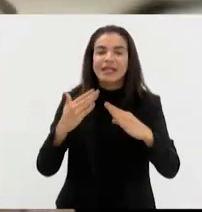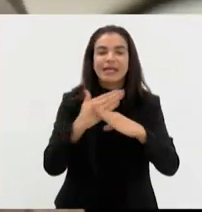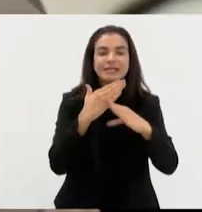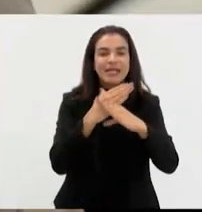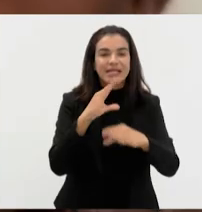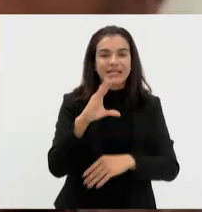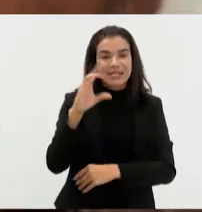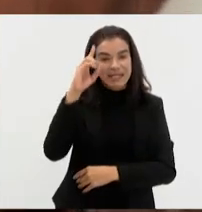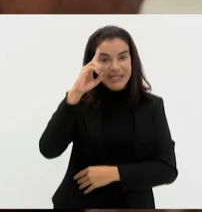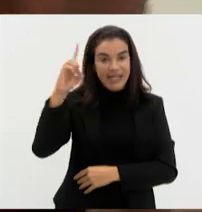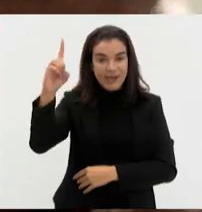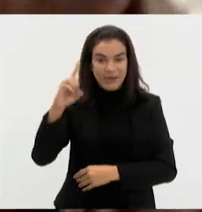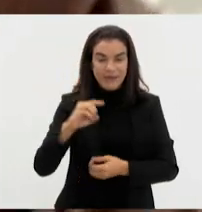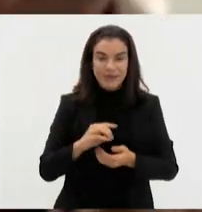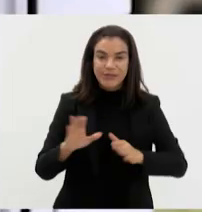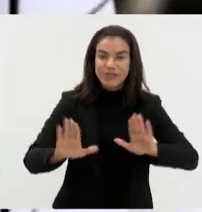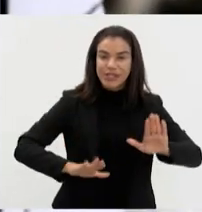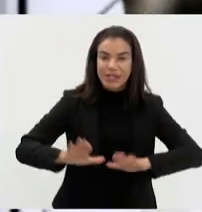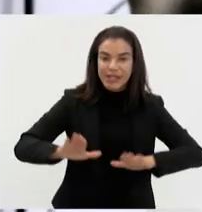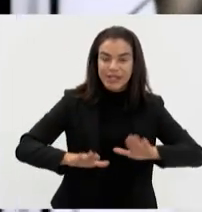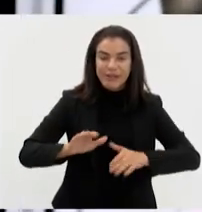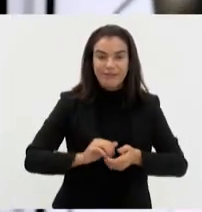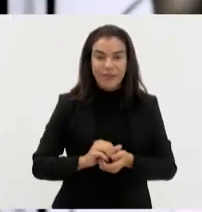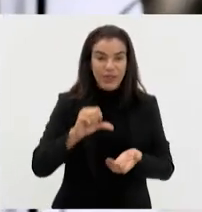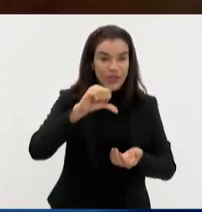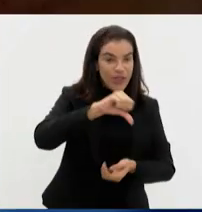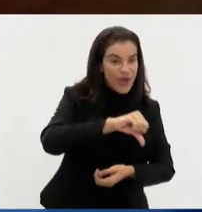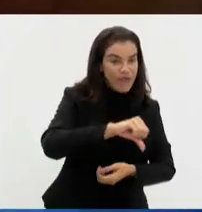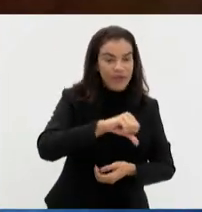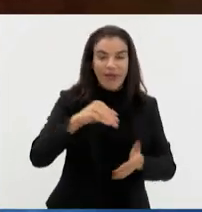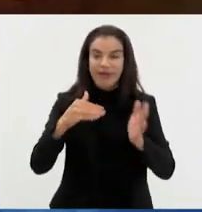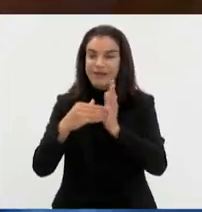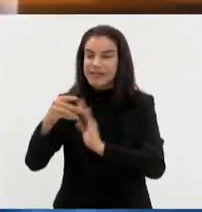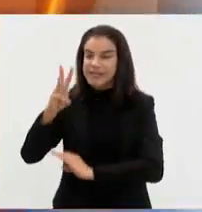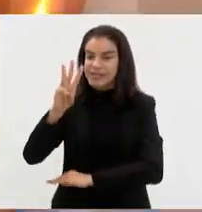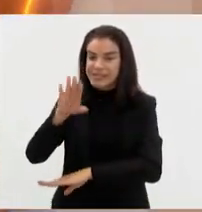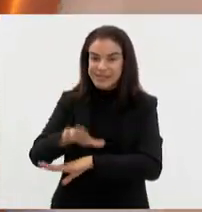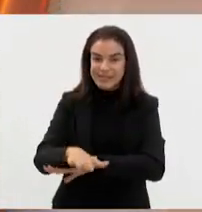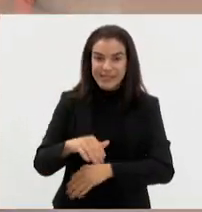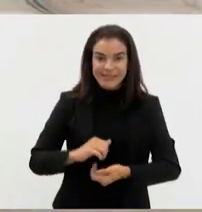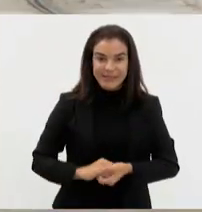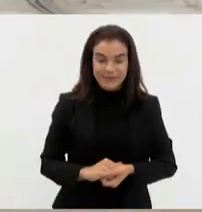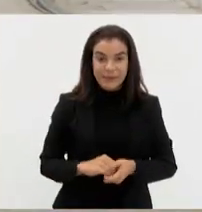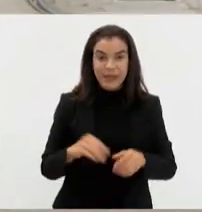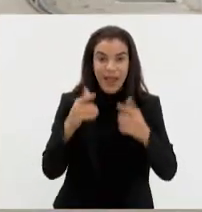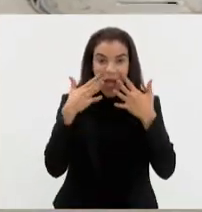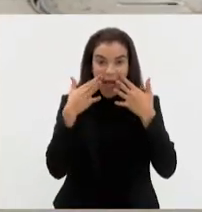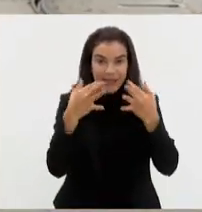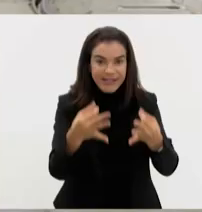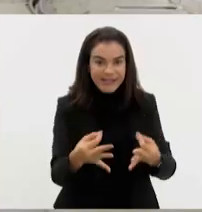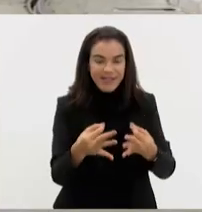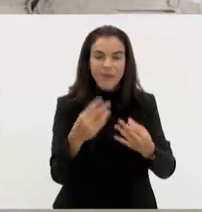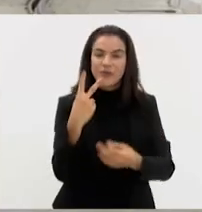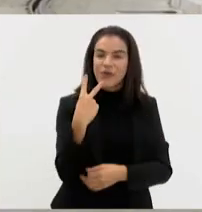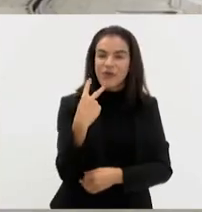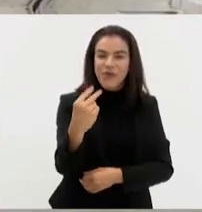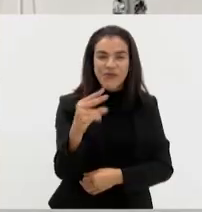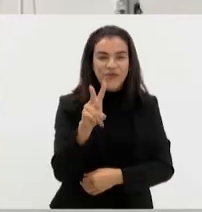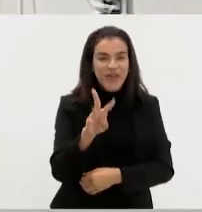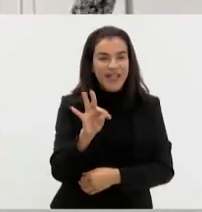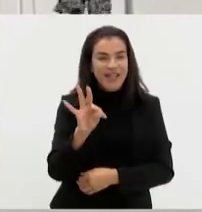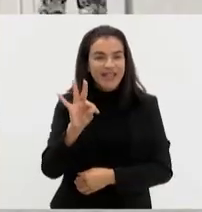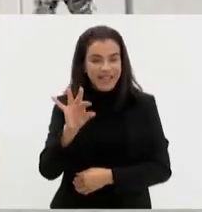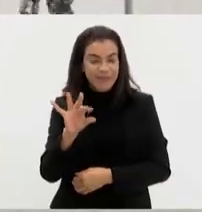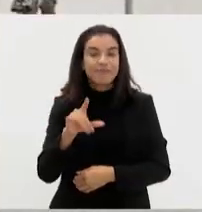dentro do Mercadão de Jacarepaguá, das 9 da manhã às 3 da tarde. E atenção, o VLT Carioca